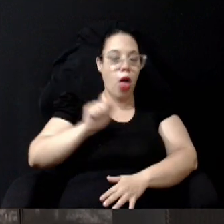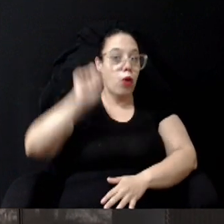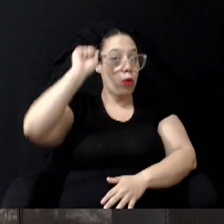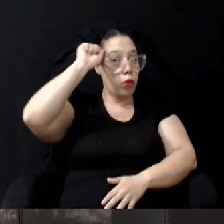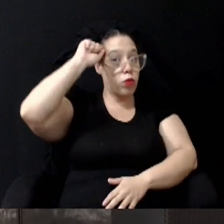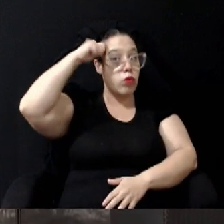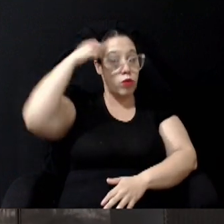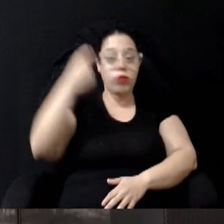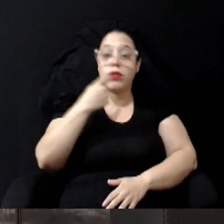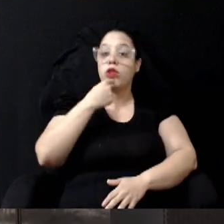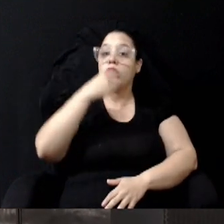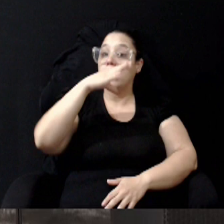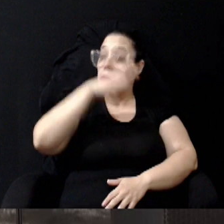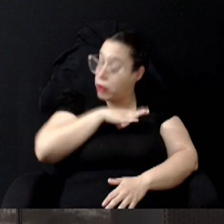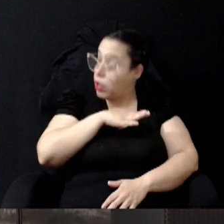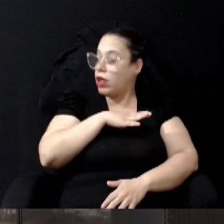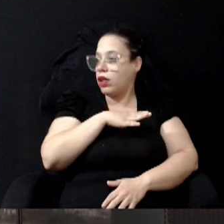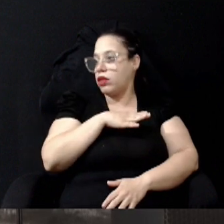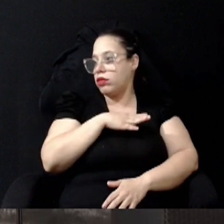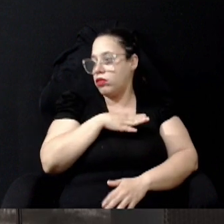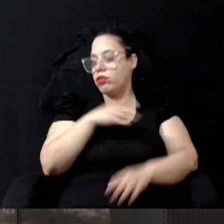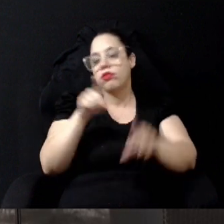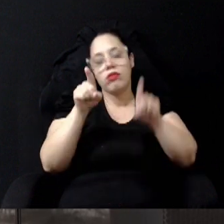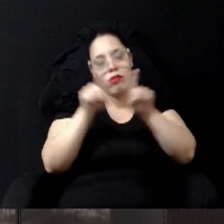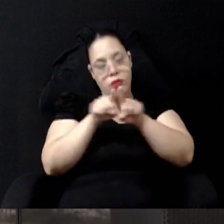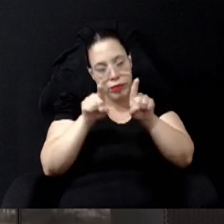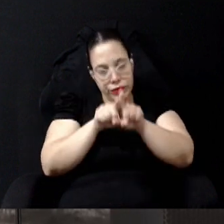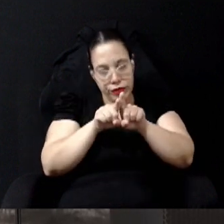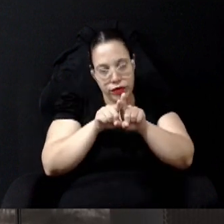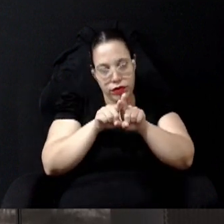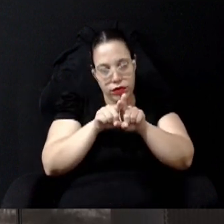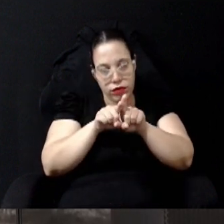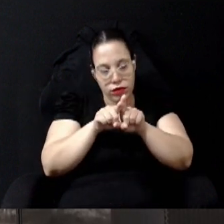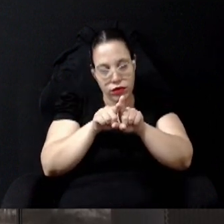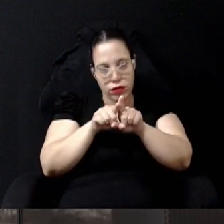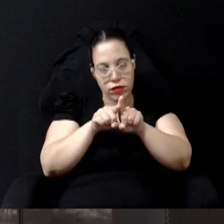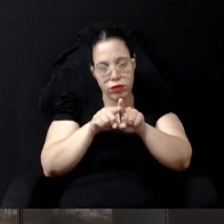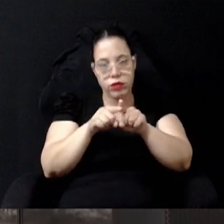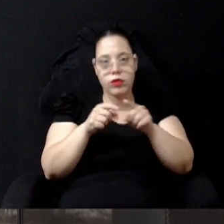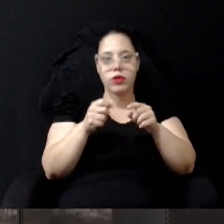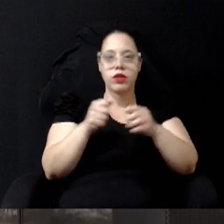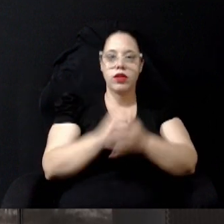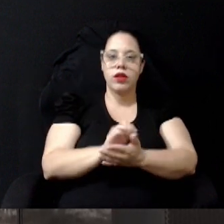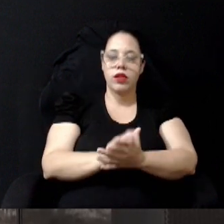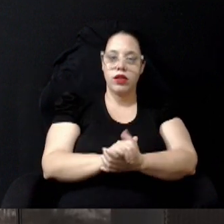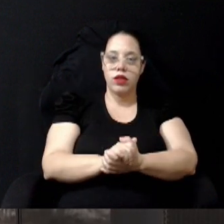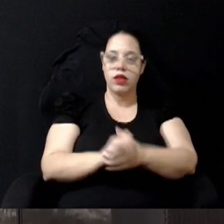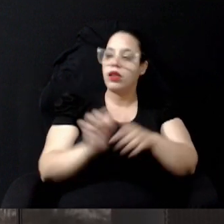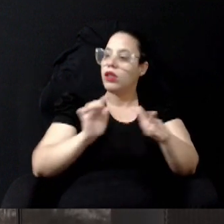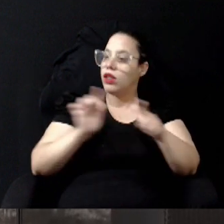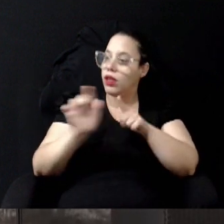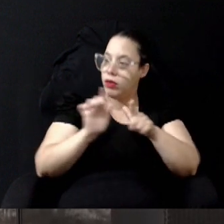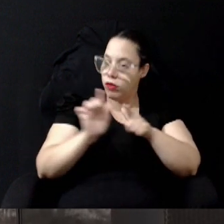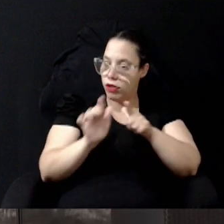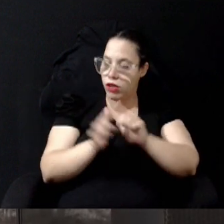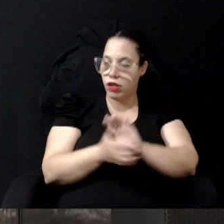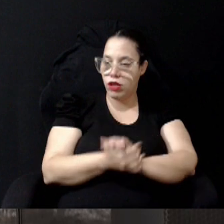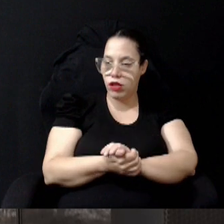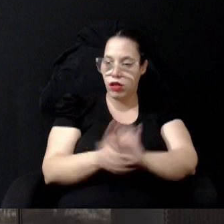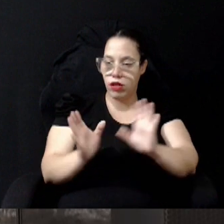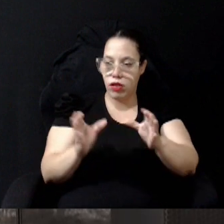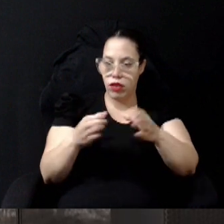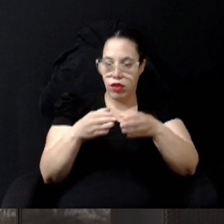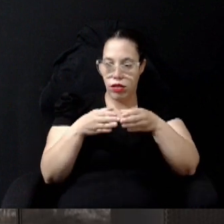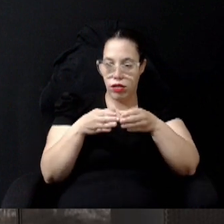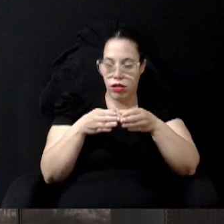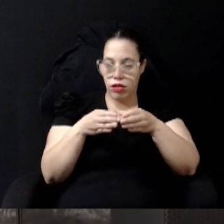Campinas. Também tem atuação e trabalha no grupo que